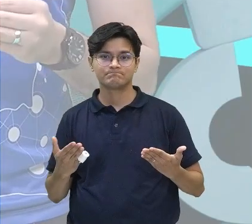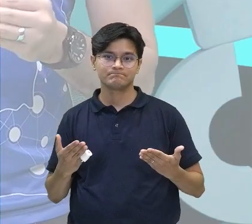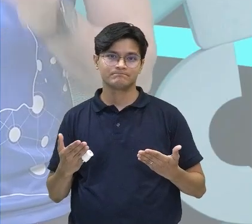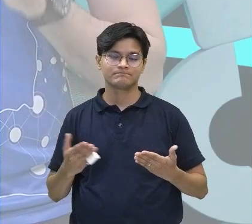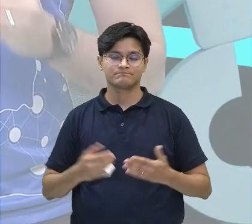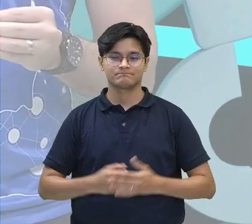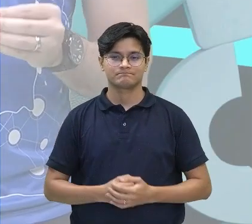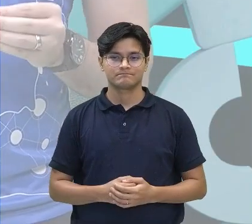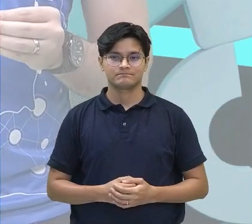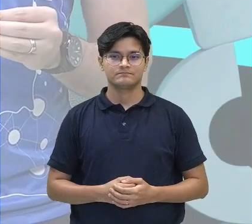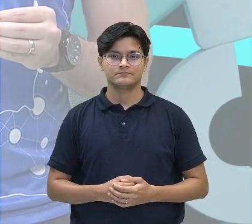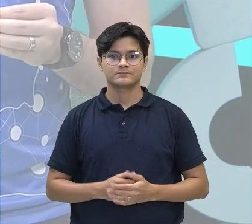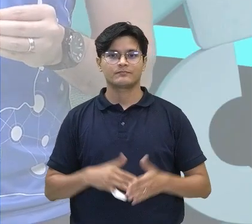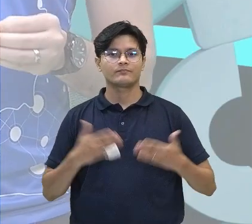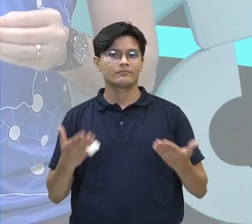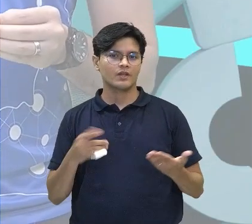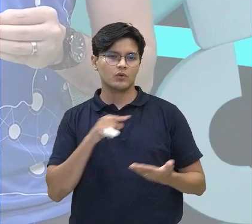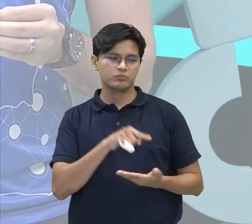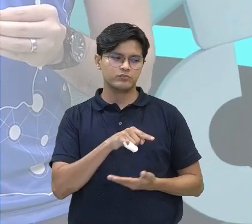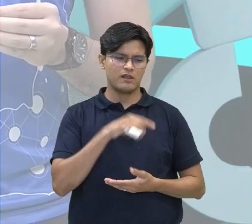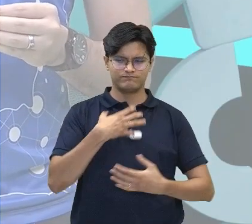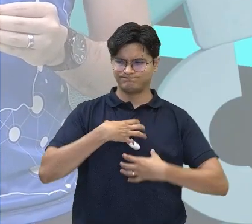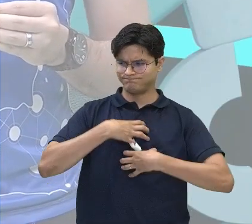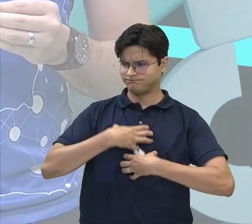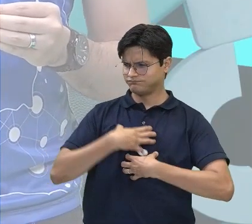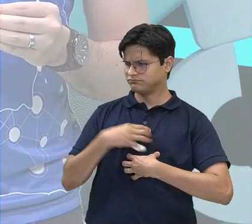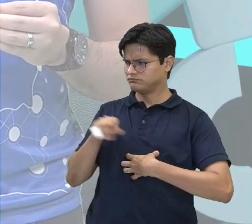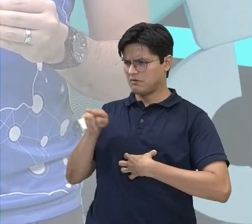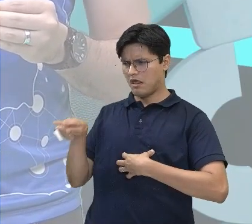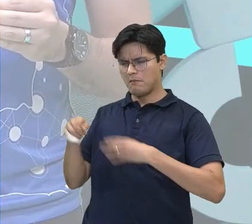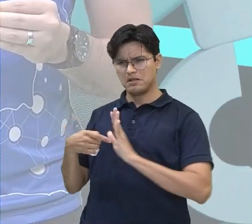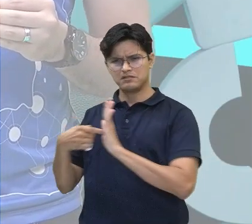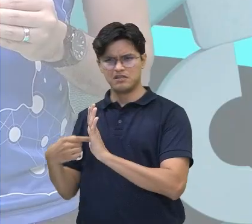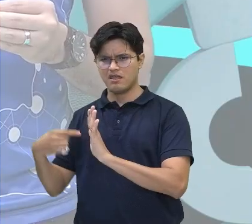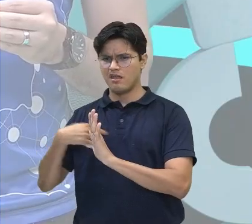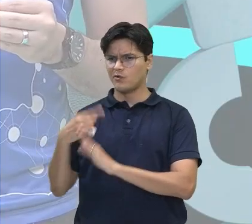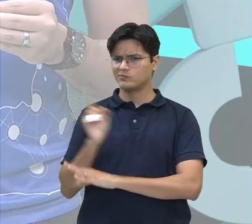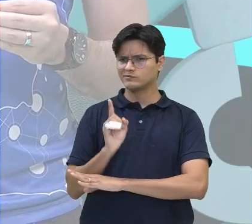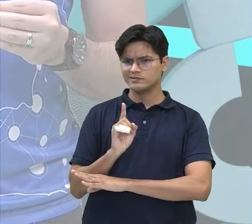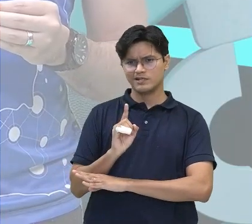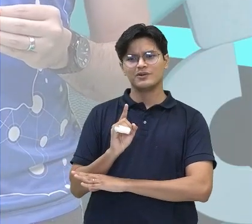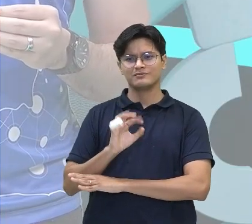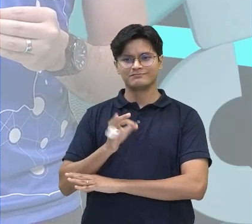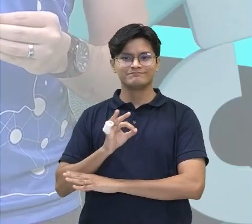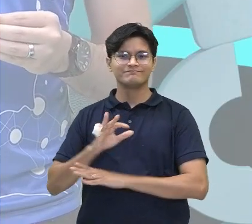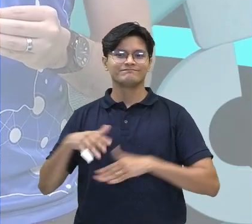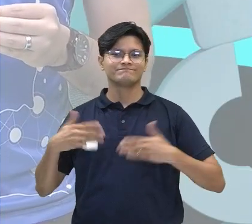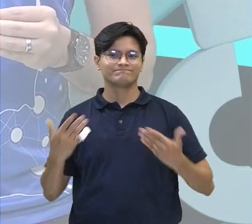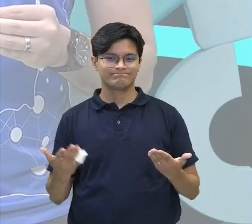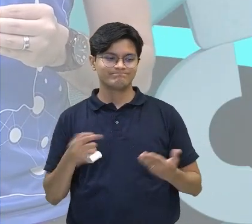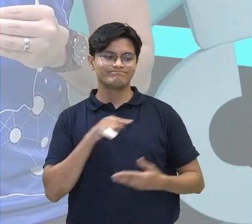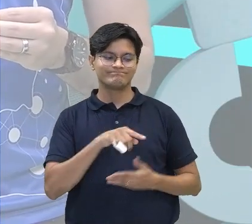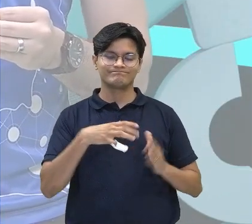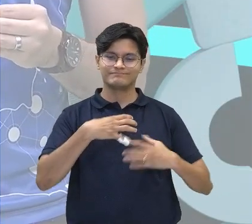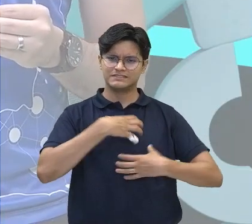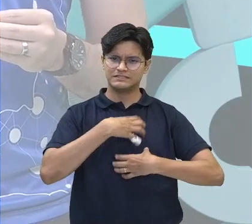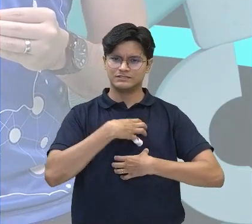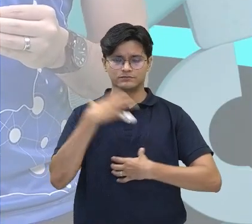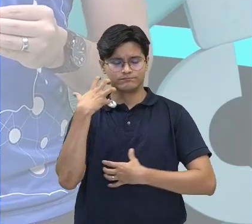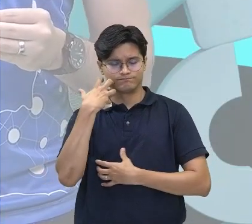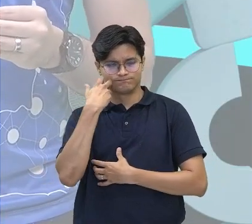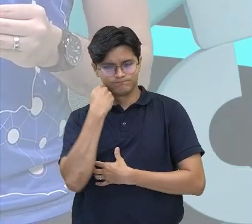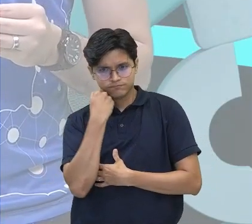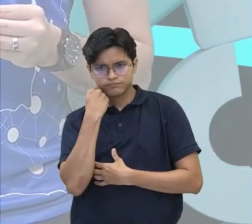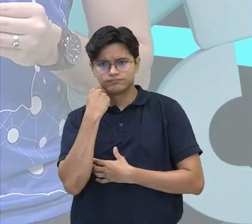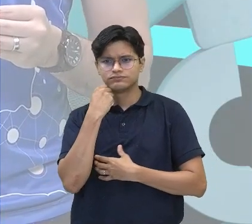já tivesse esse rancor. Mas, no final das contas, quem aparece é a linha. E aparecendo no final,